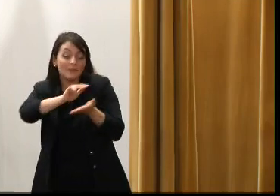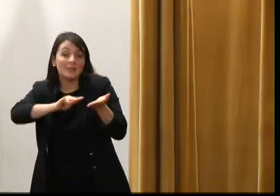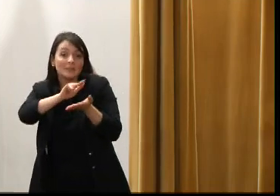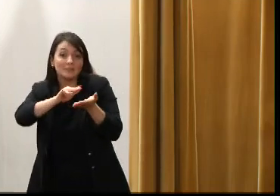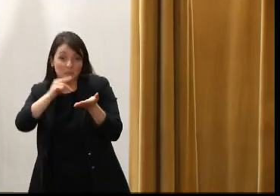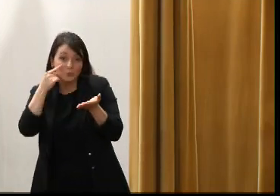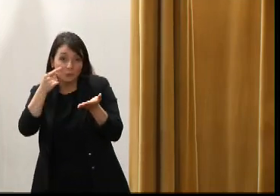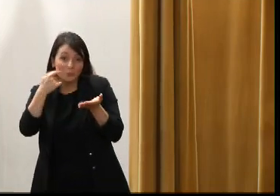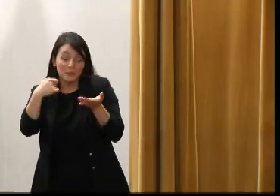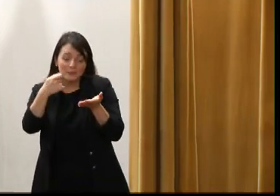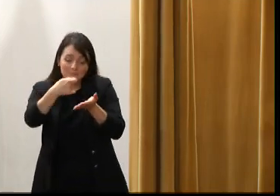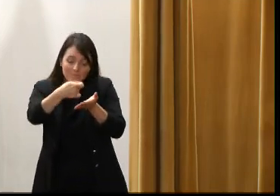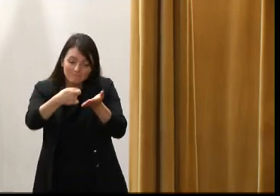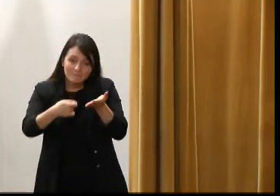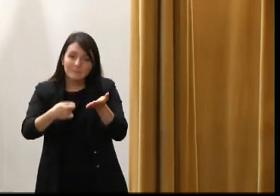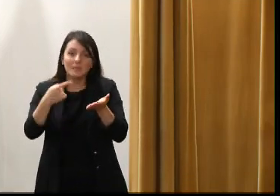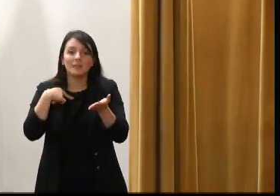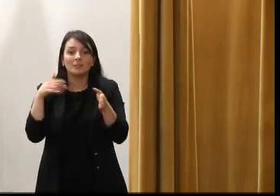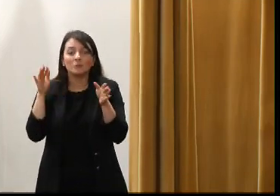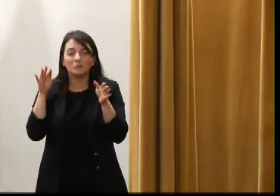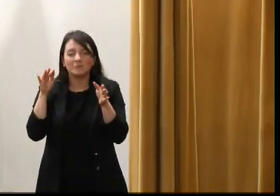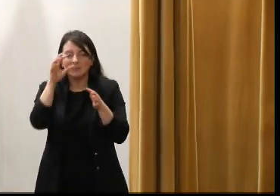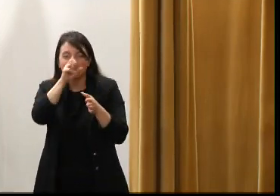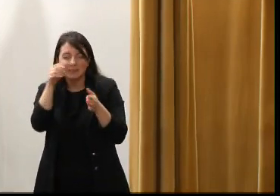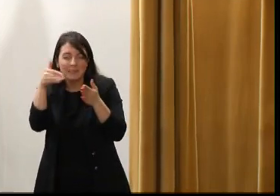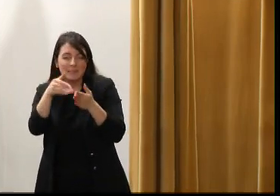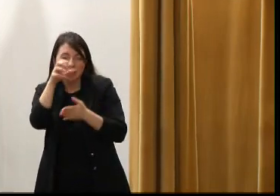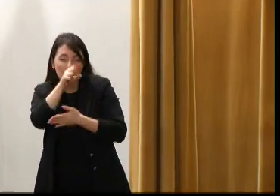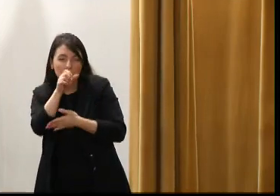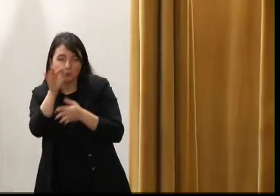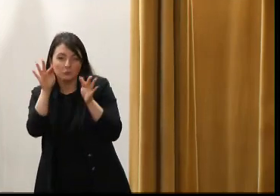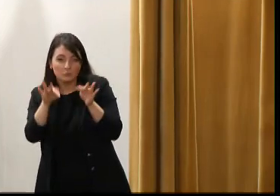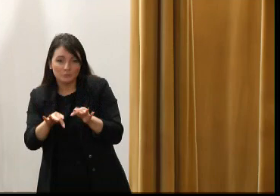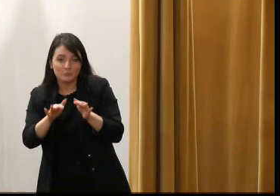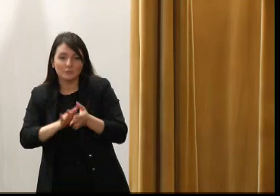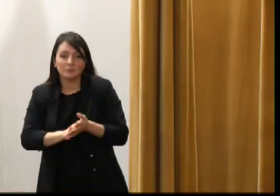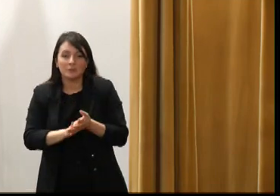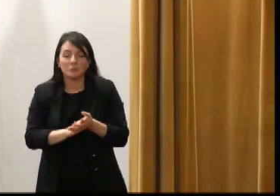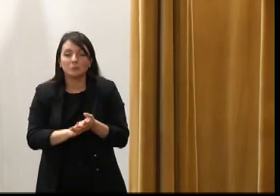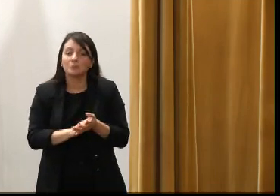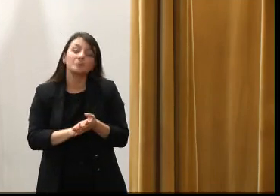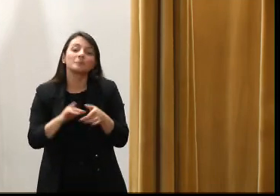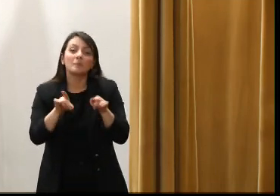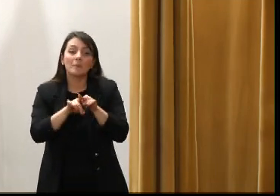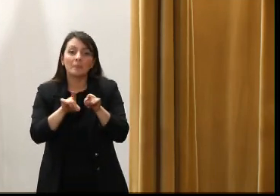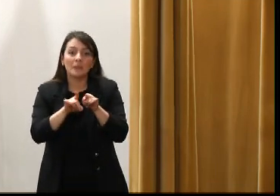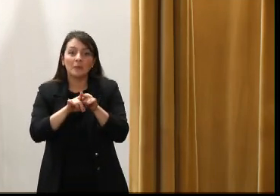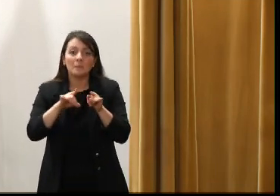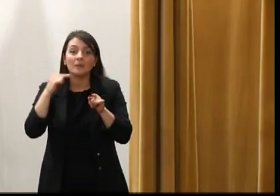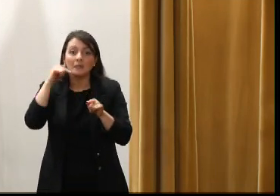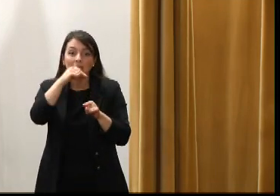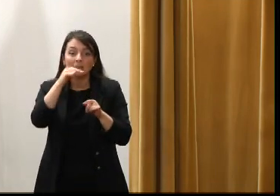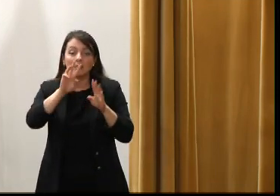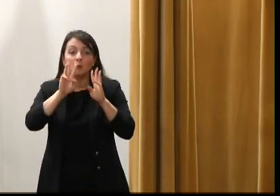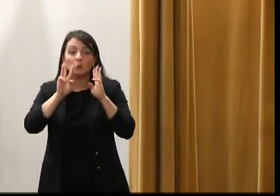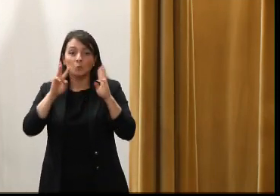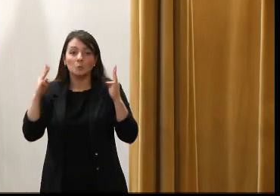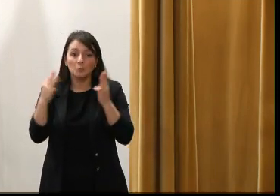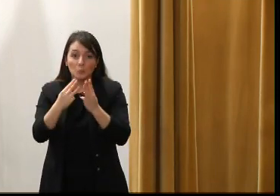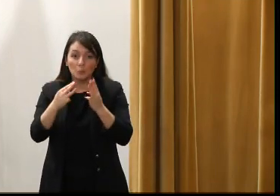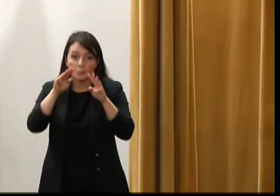preenchido ao final de sábado. Ainda, no Museu de Ciência e Tecnologia da Universidade, está